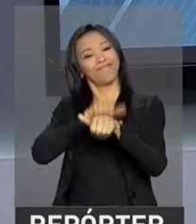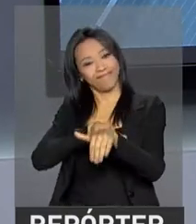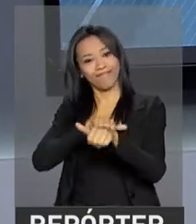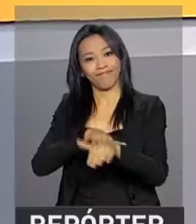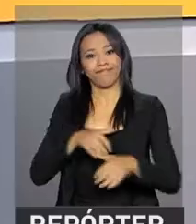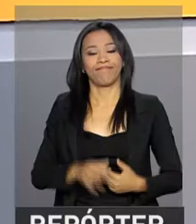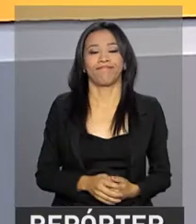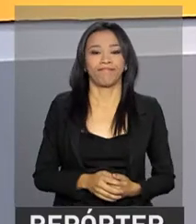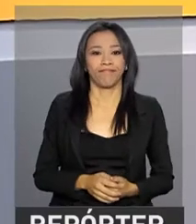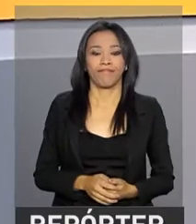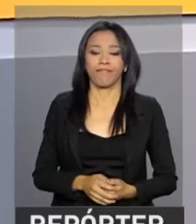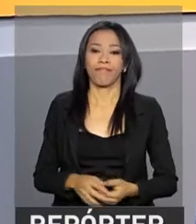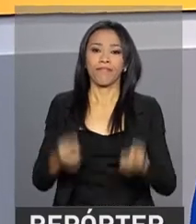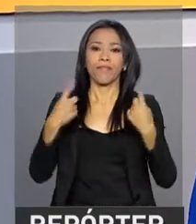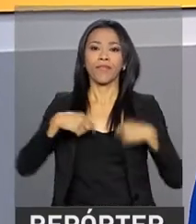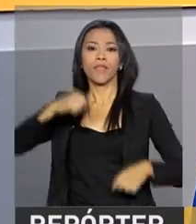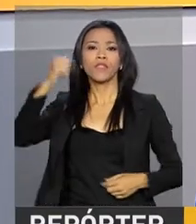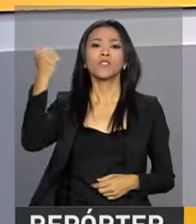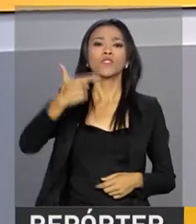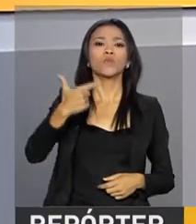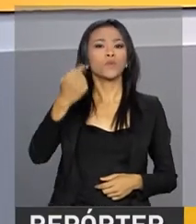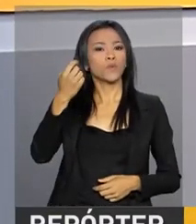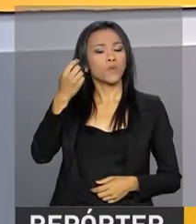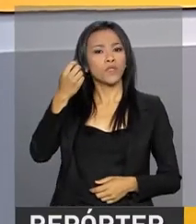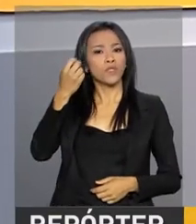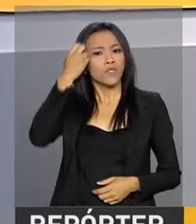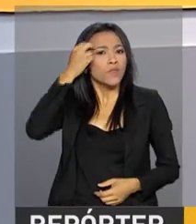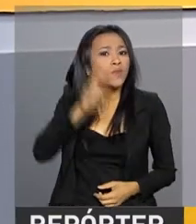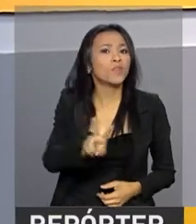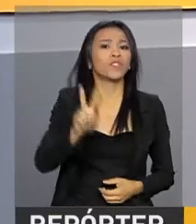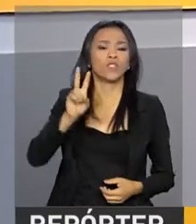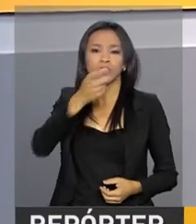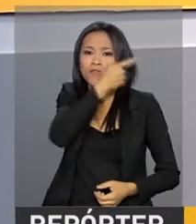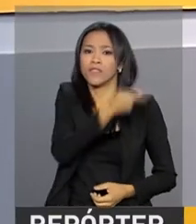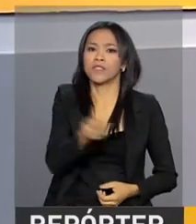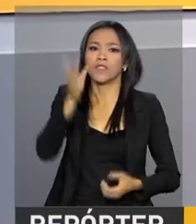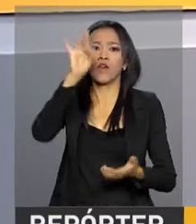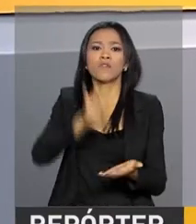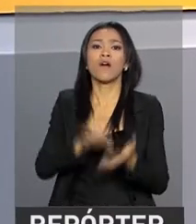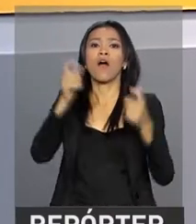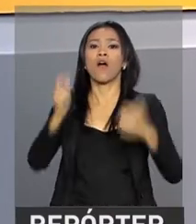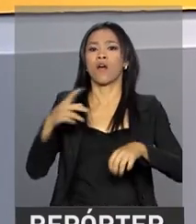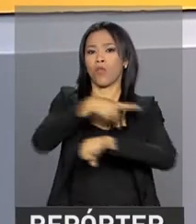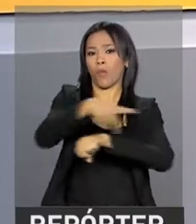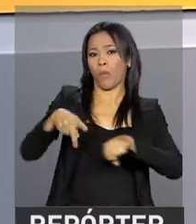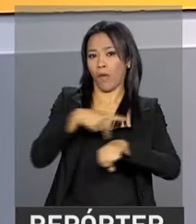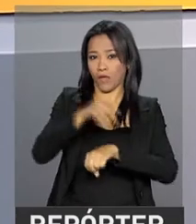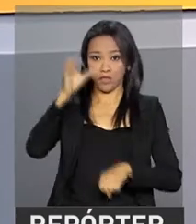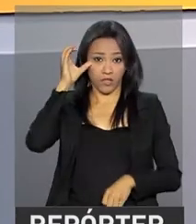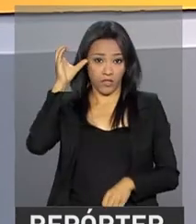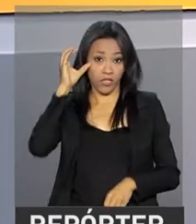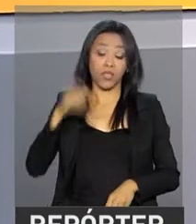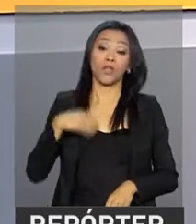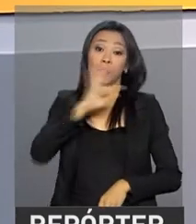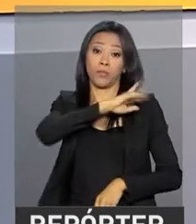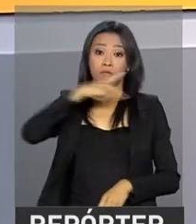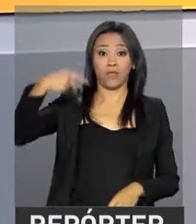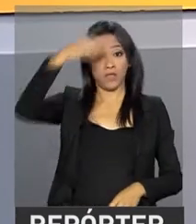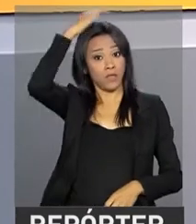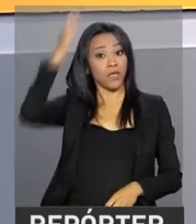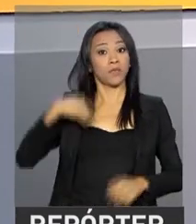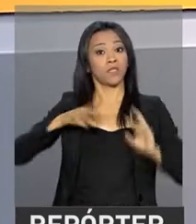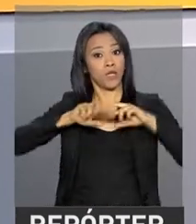setembro. No segundo dia de agenda oficial na China, o presidente Michel Temer se reuniu com as